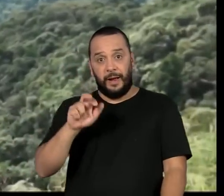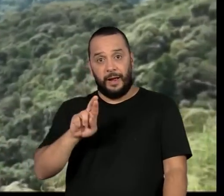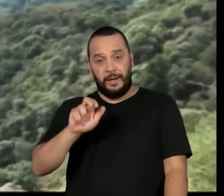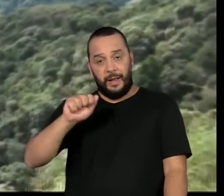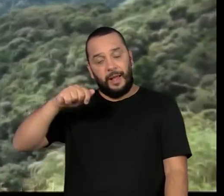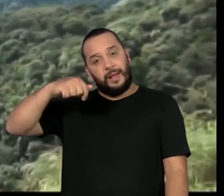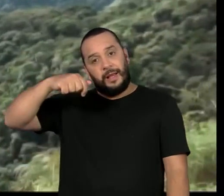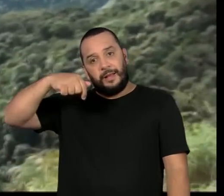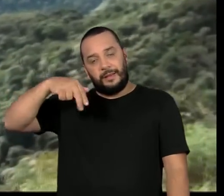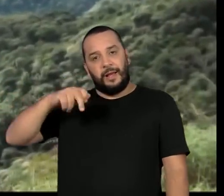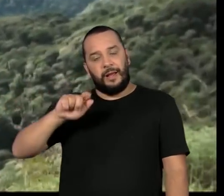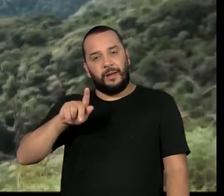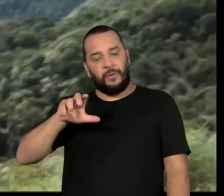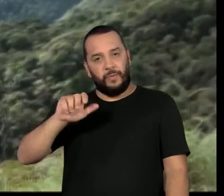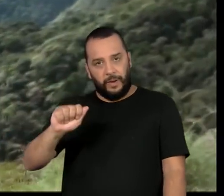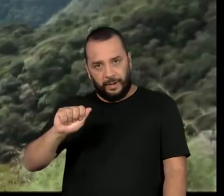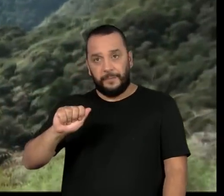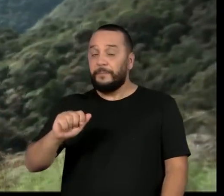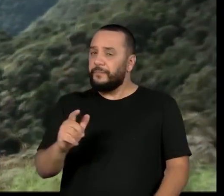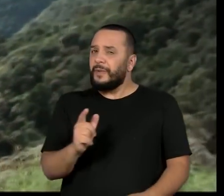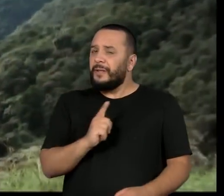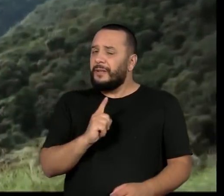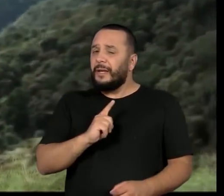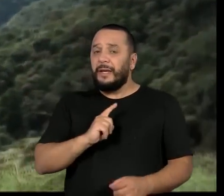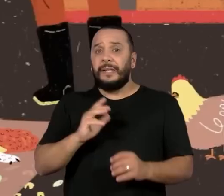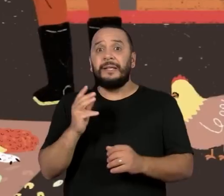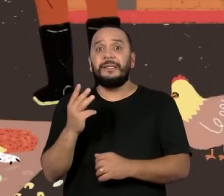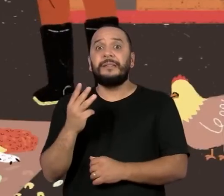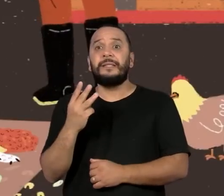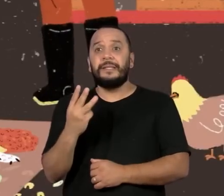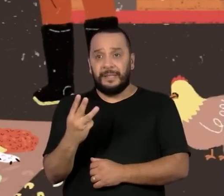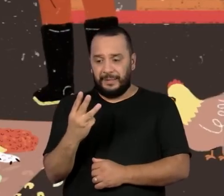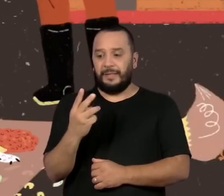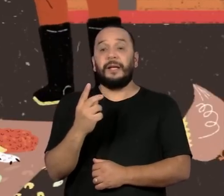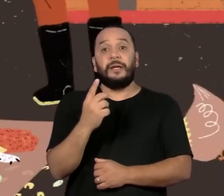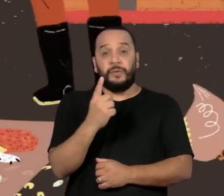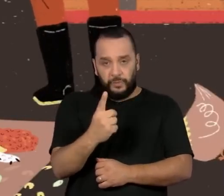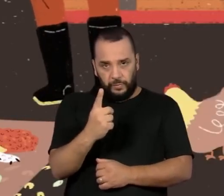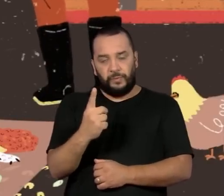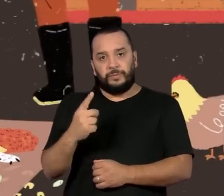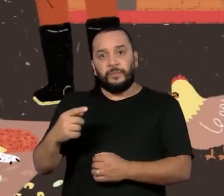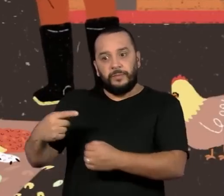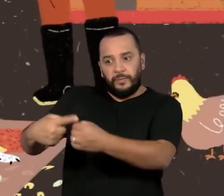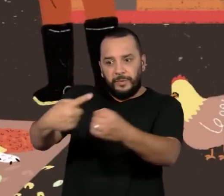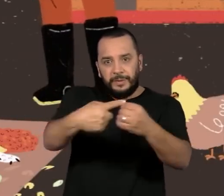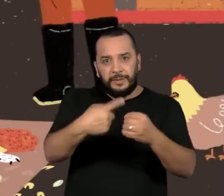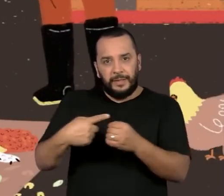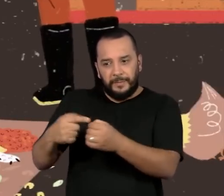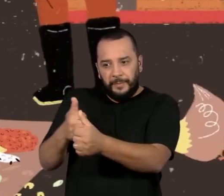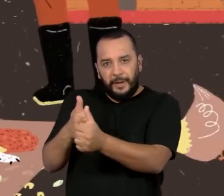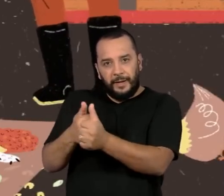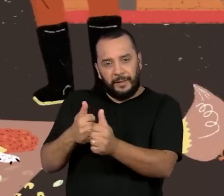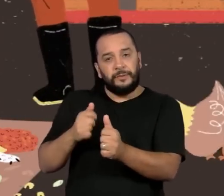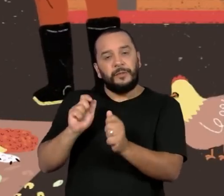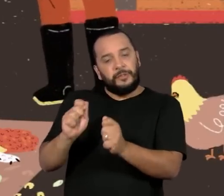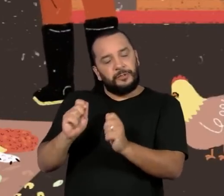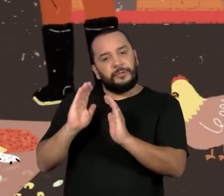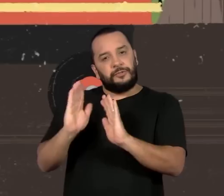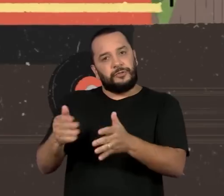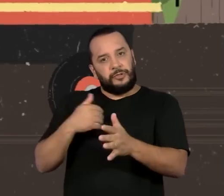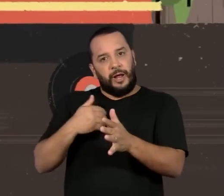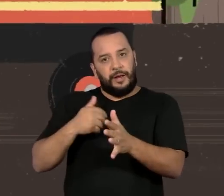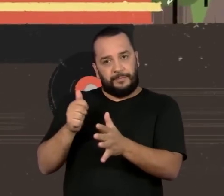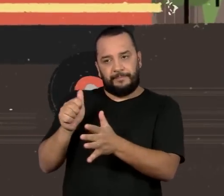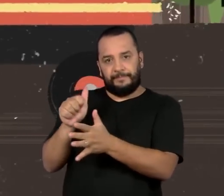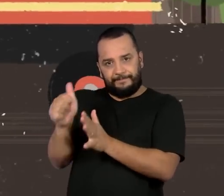2.800.000 hectares, onde ficam 31 municípios. Quilombolas dessa região estão unidos por um objetivo